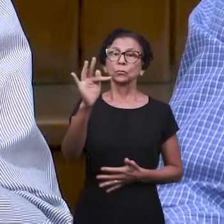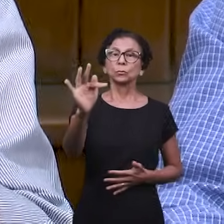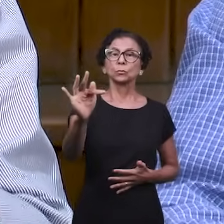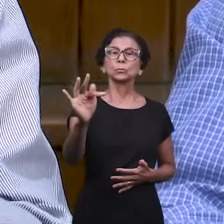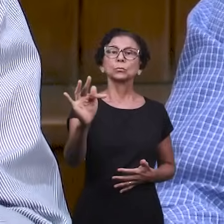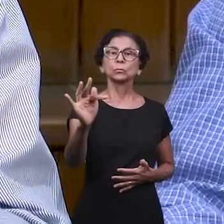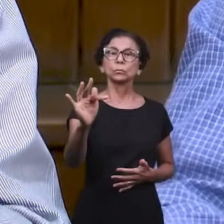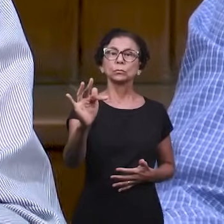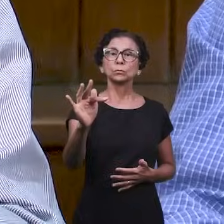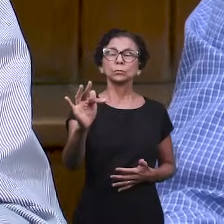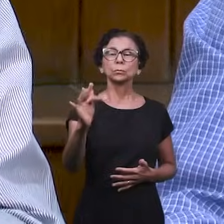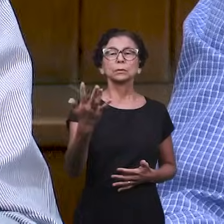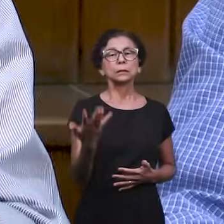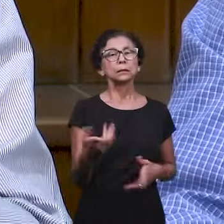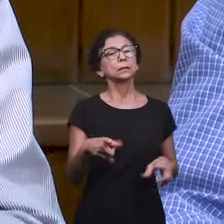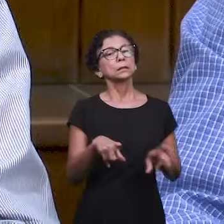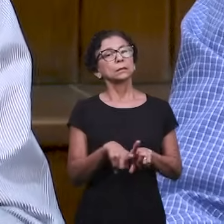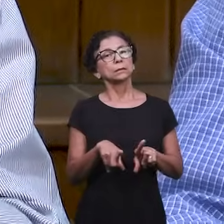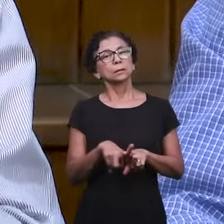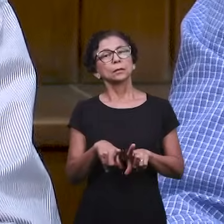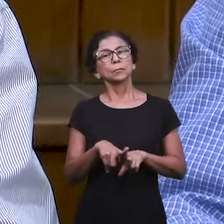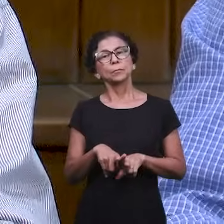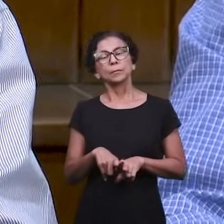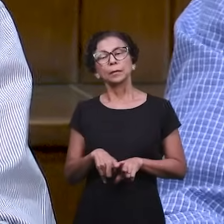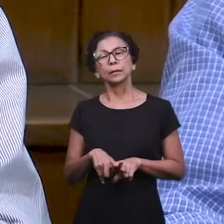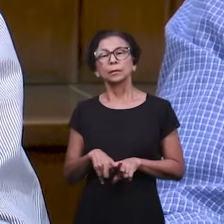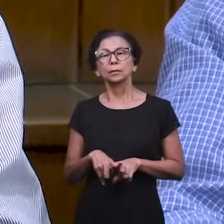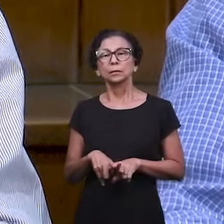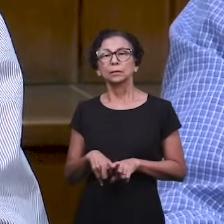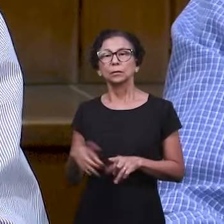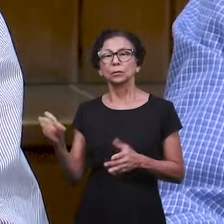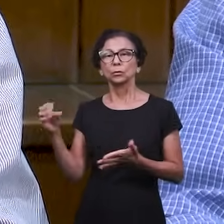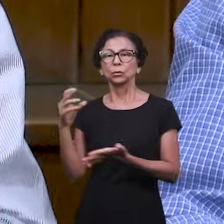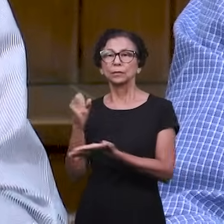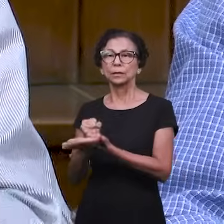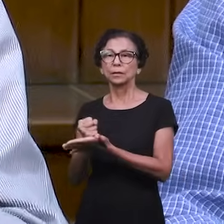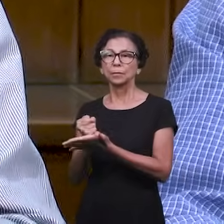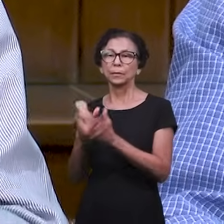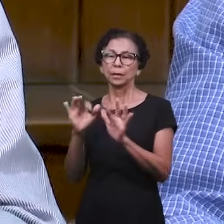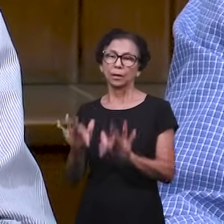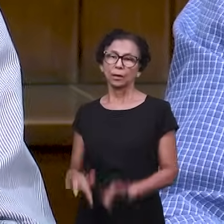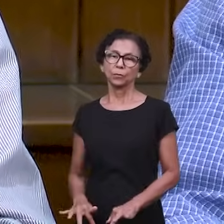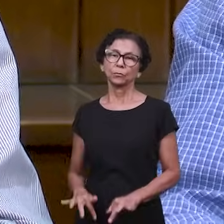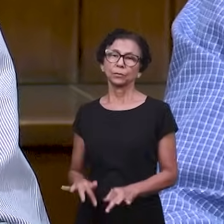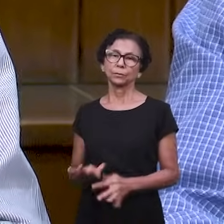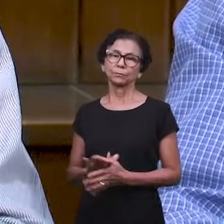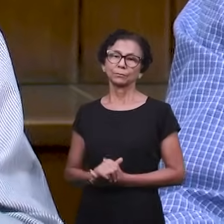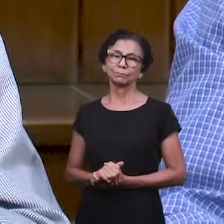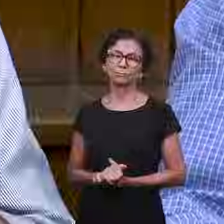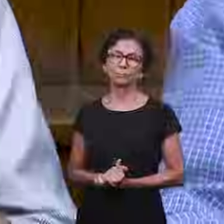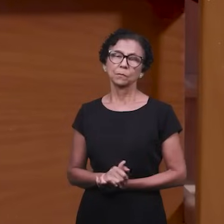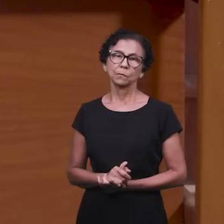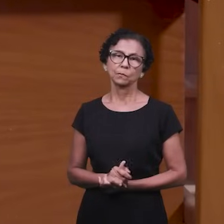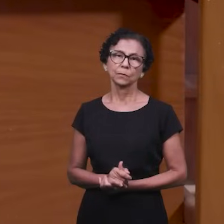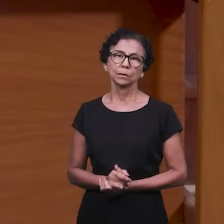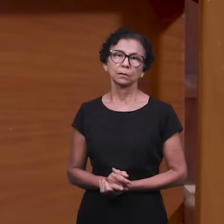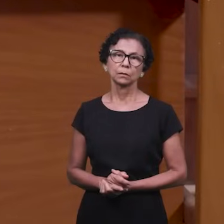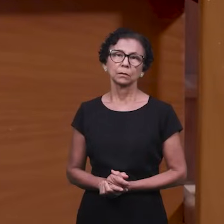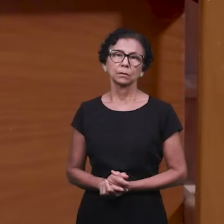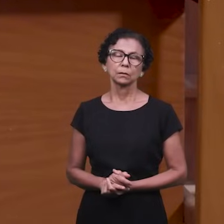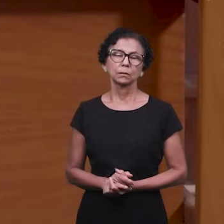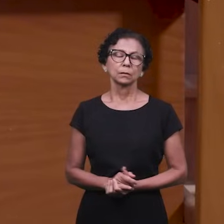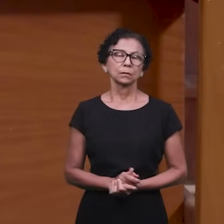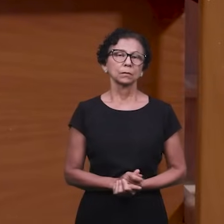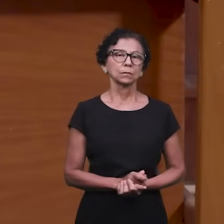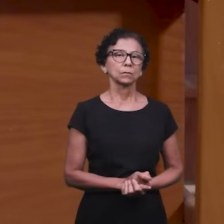também é o fim do Novo Testamento. É o arrebatamento que dá o fim ao Novo Testamento. A